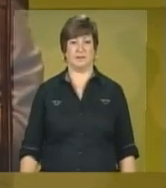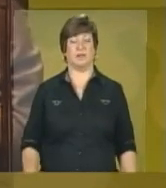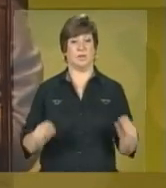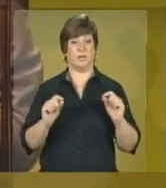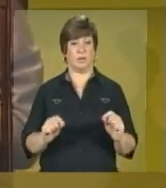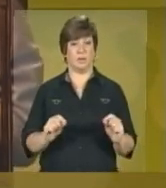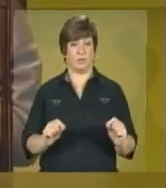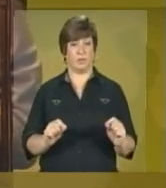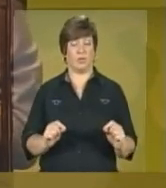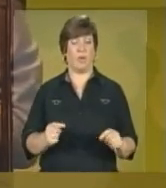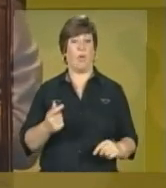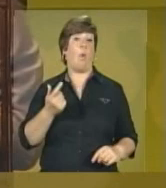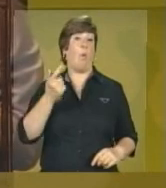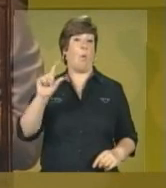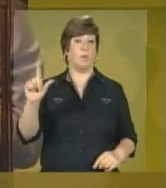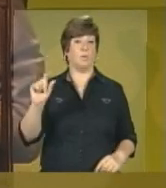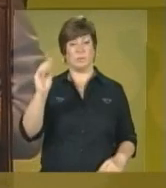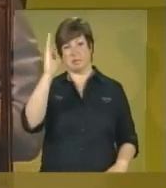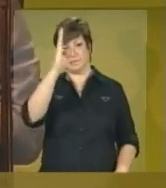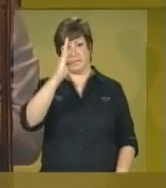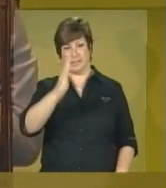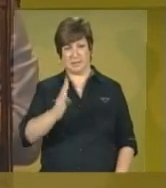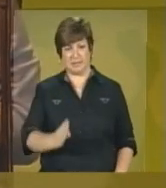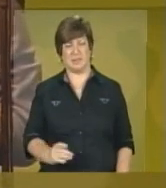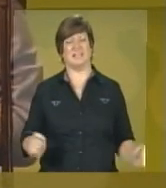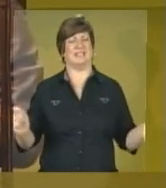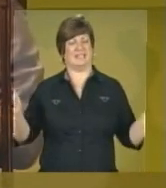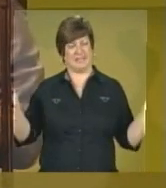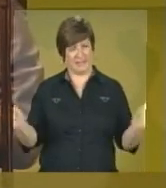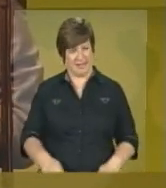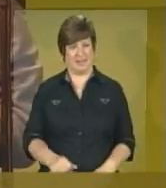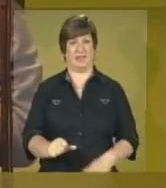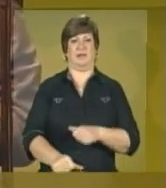que outro Brasil é possível.